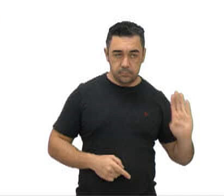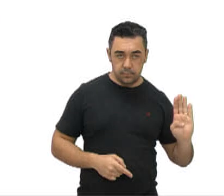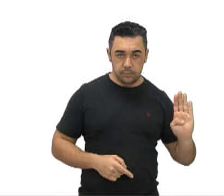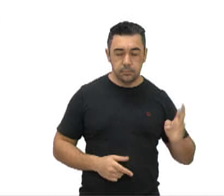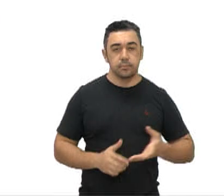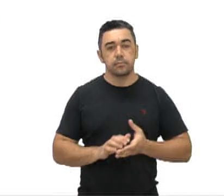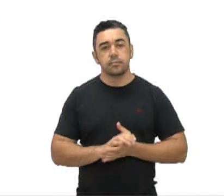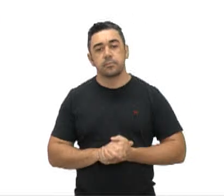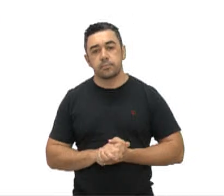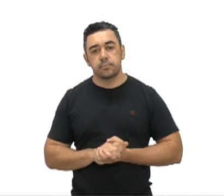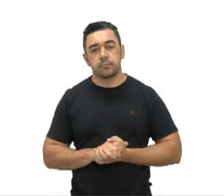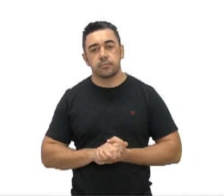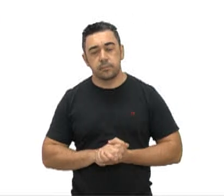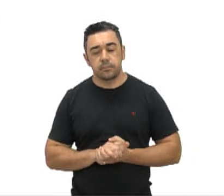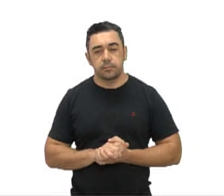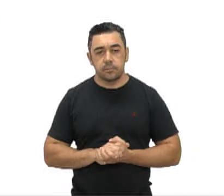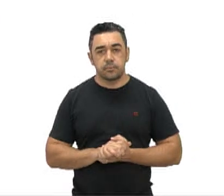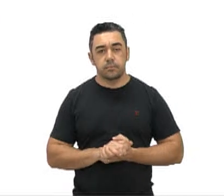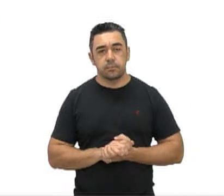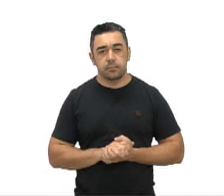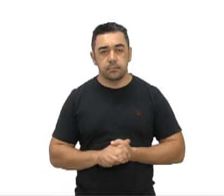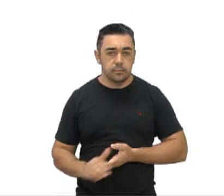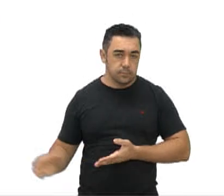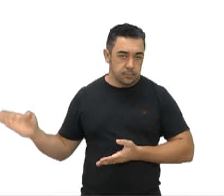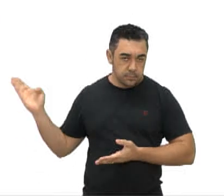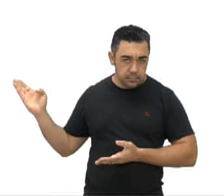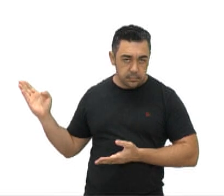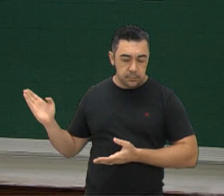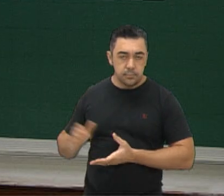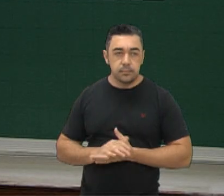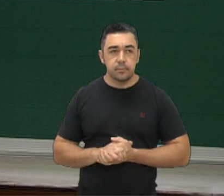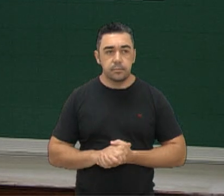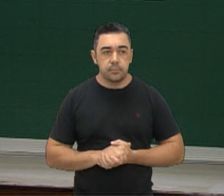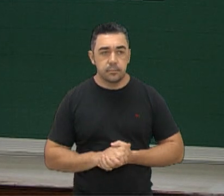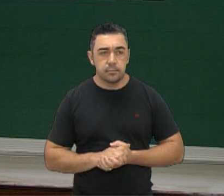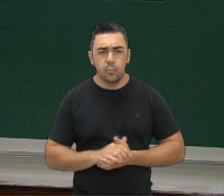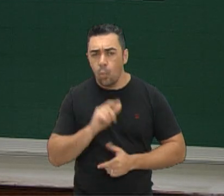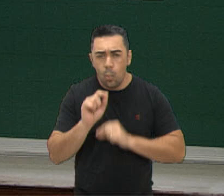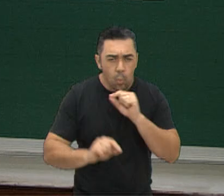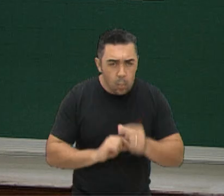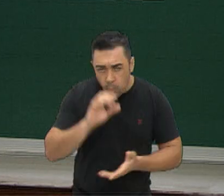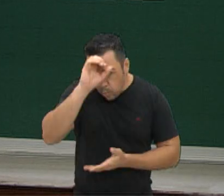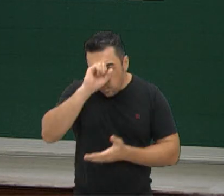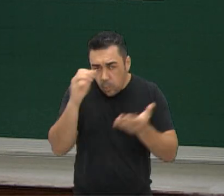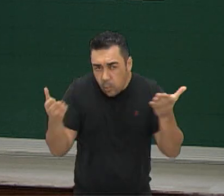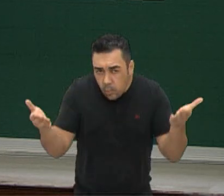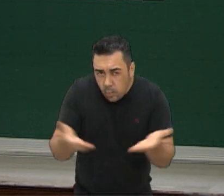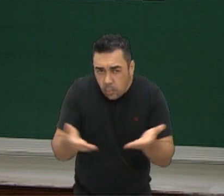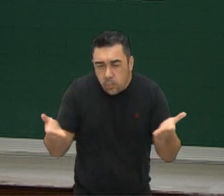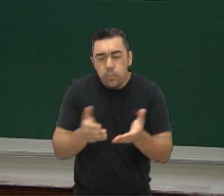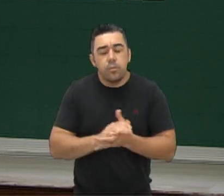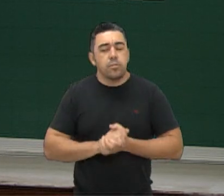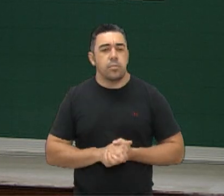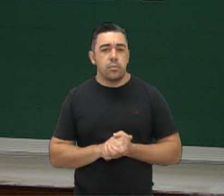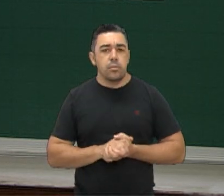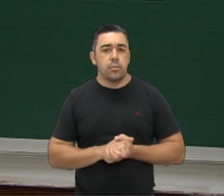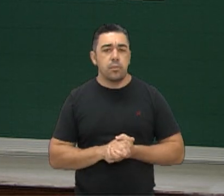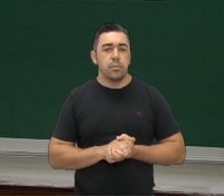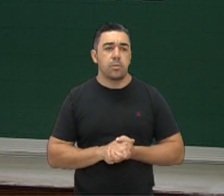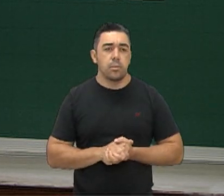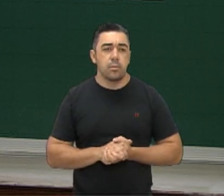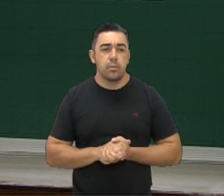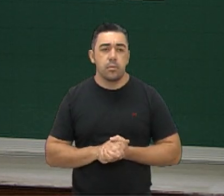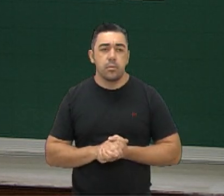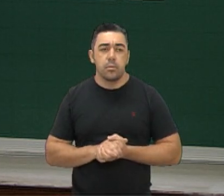assim. Número 1, letra C. Número 2, letra B. ¿Qué aprendemos hoy? ¿Qué aprendimos hoy